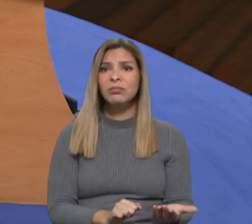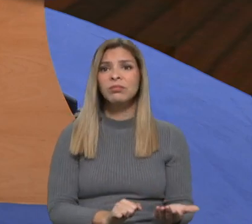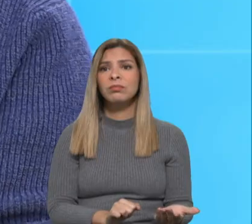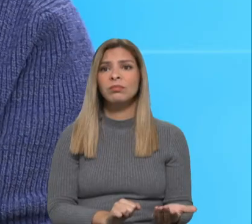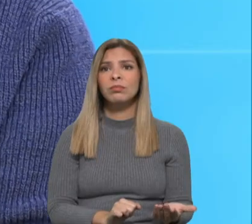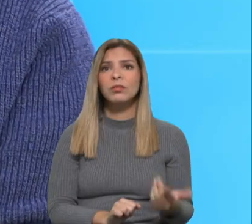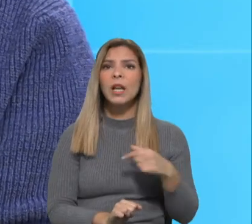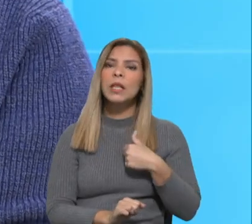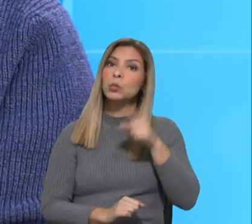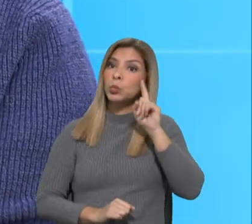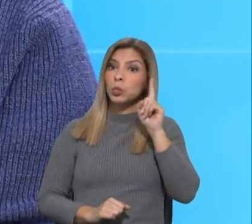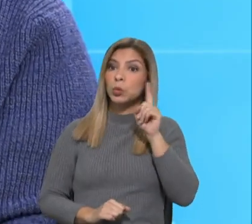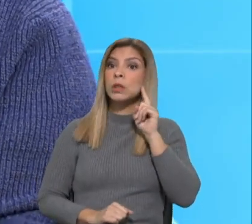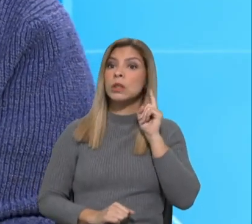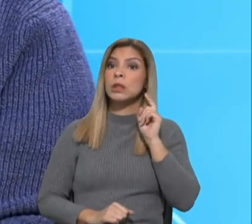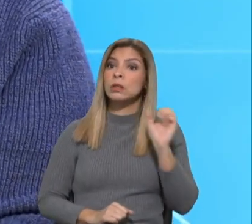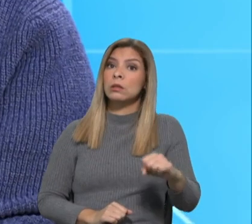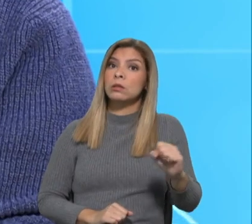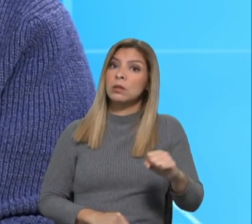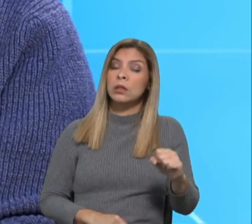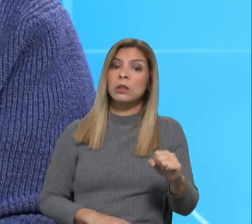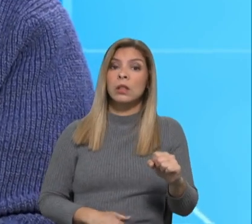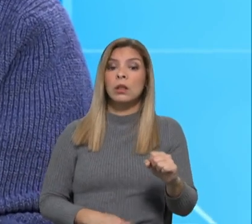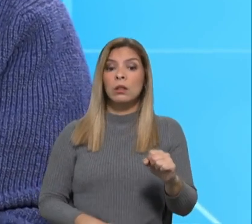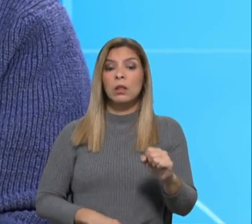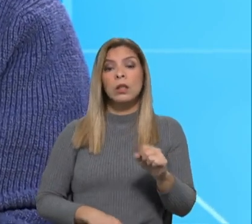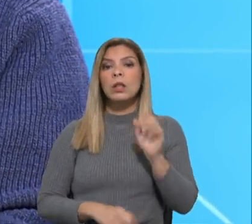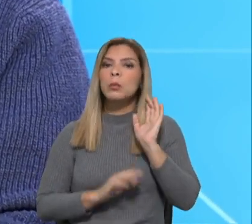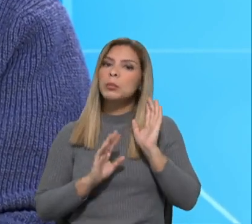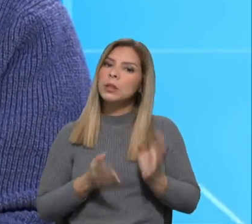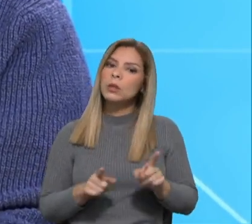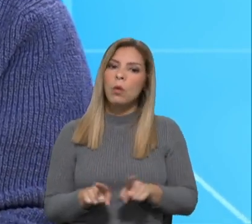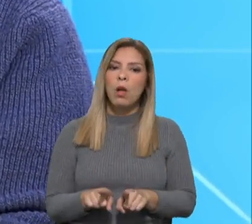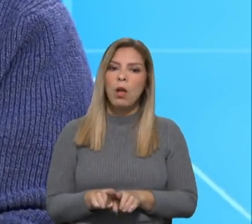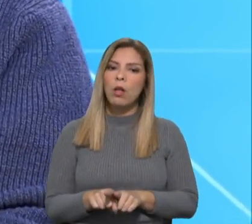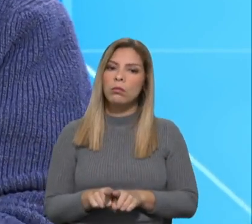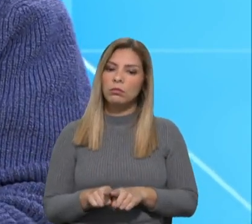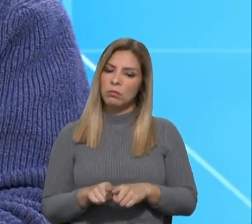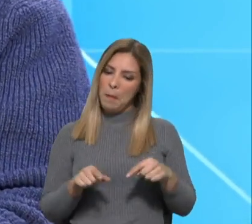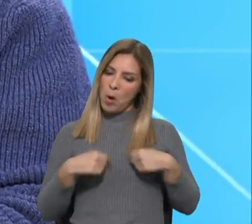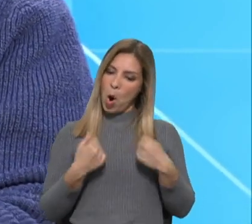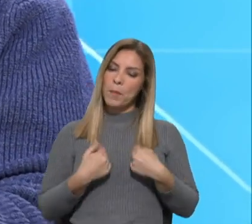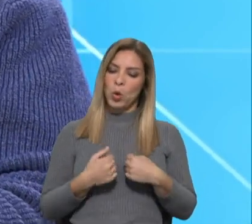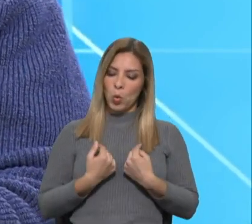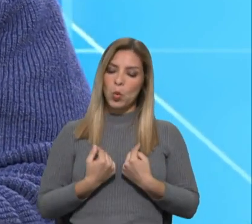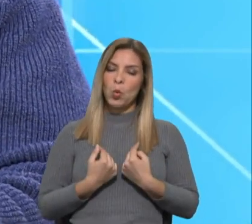E, portanto, sim, acho que é preciso este passo de perceber que nós próprios não são